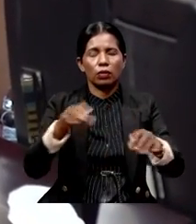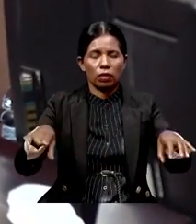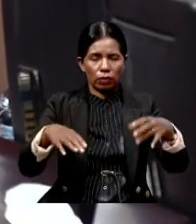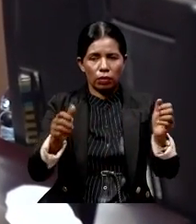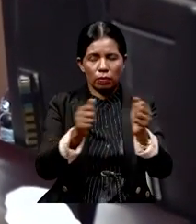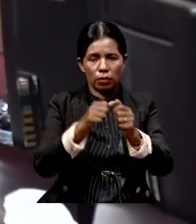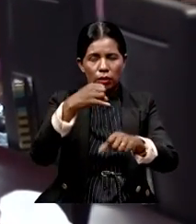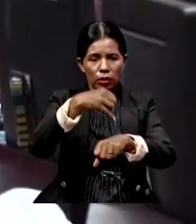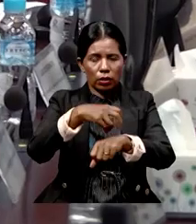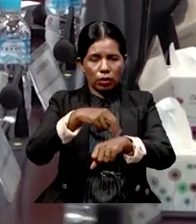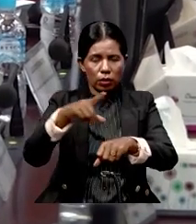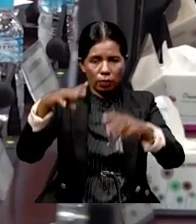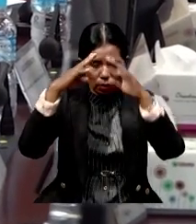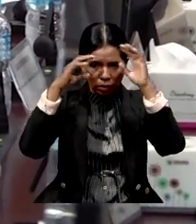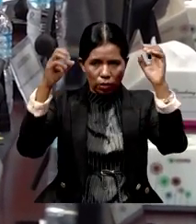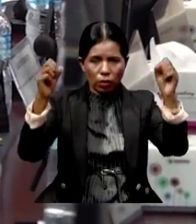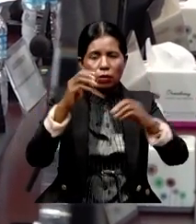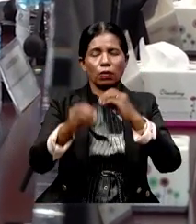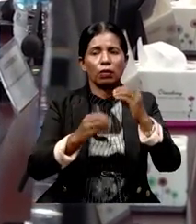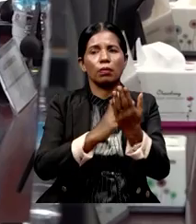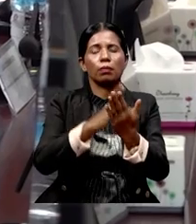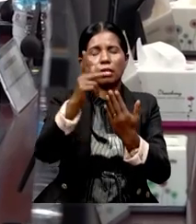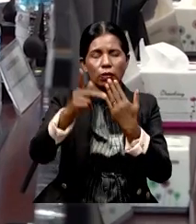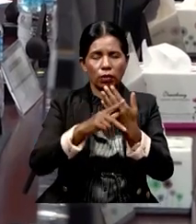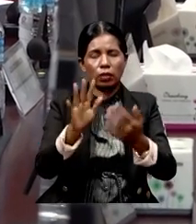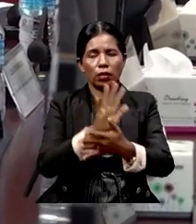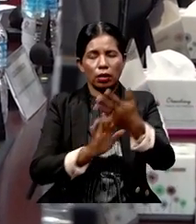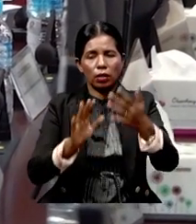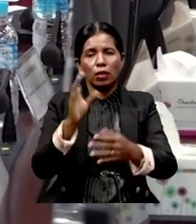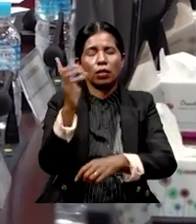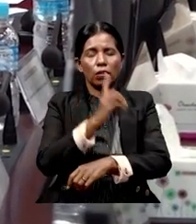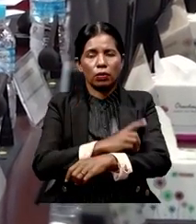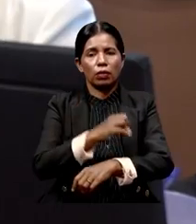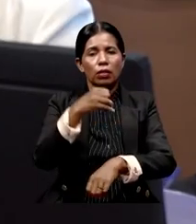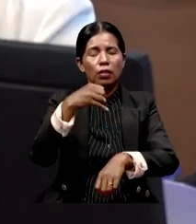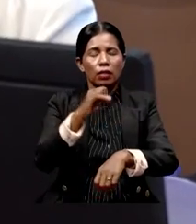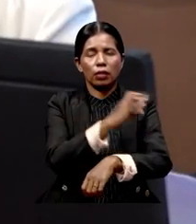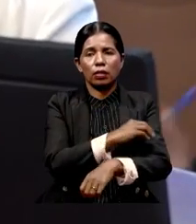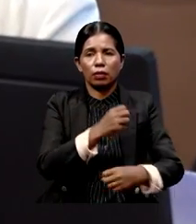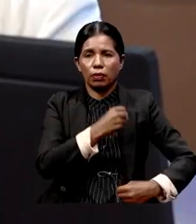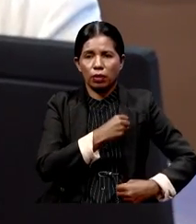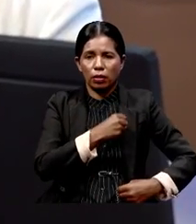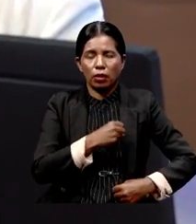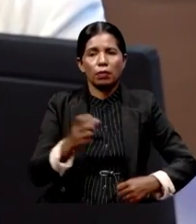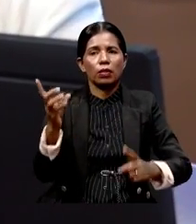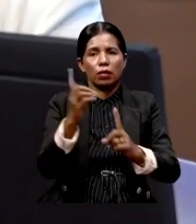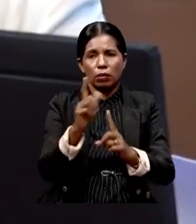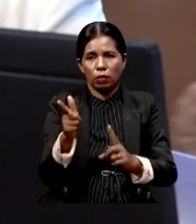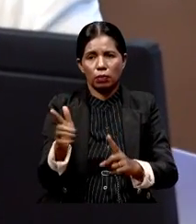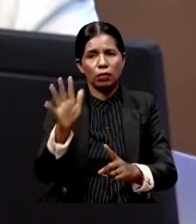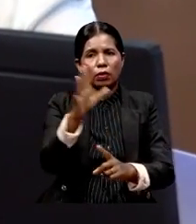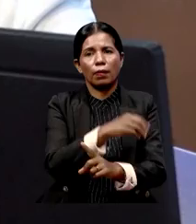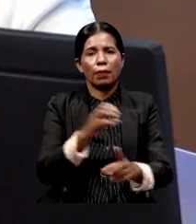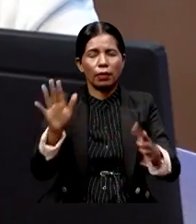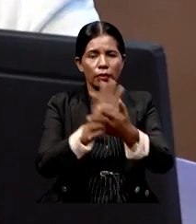Relação Internacional Presidência da República, com o programa comemoração aniversário interfetnian Badala Ruanures Lima. Celebração sirané o